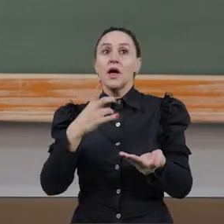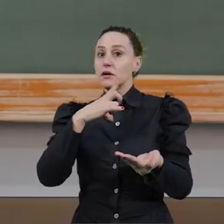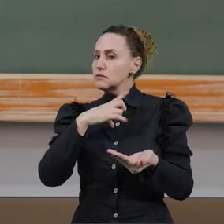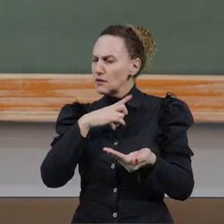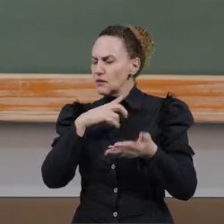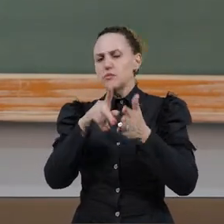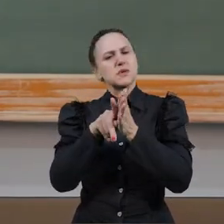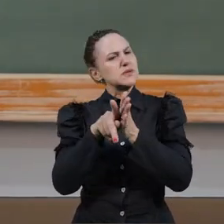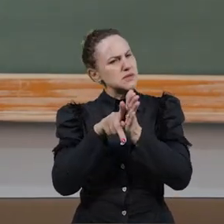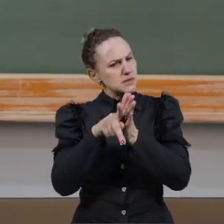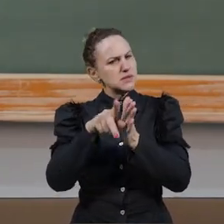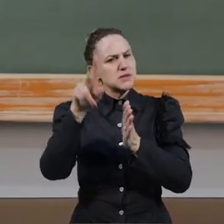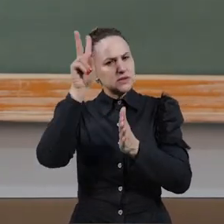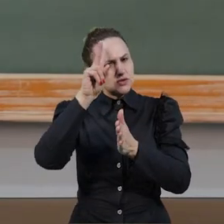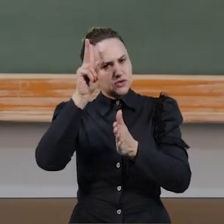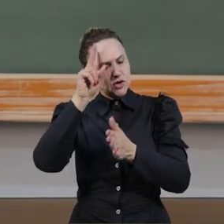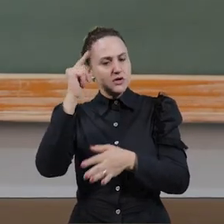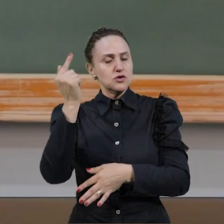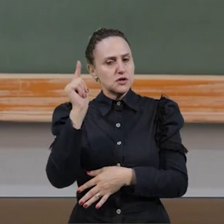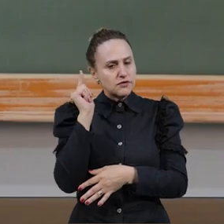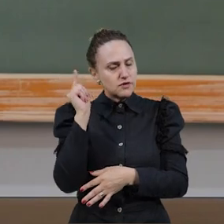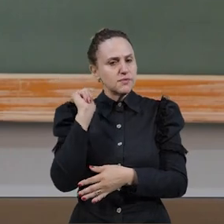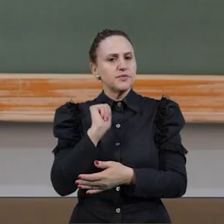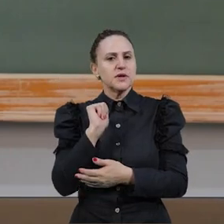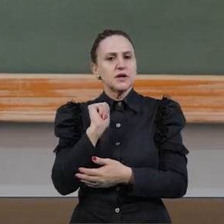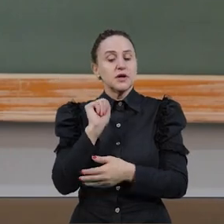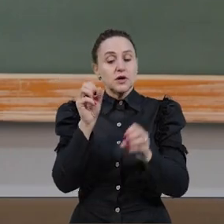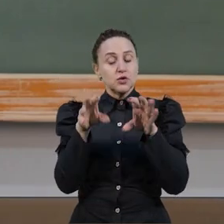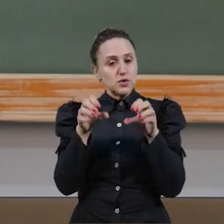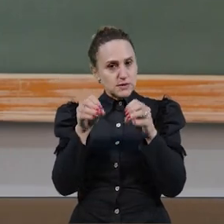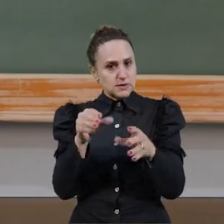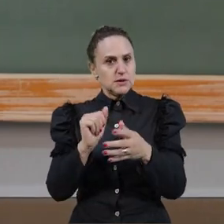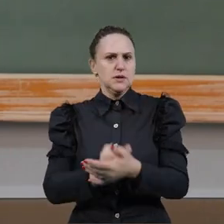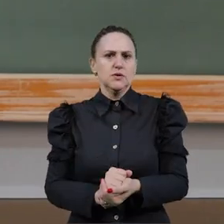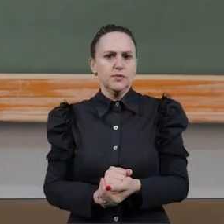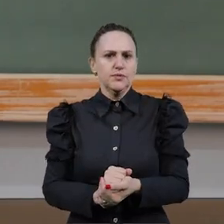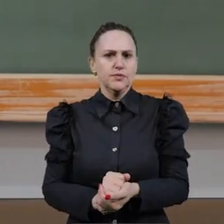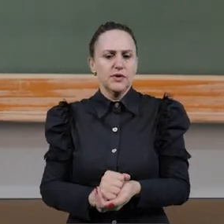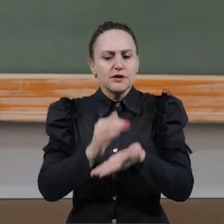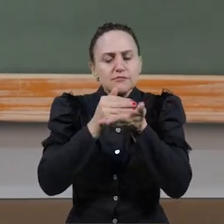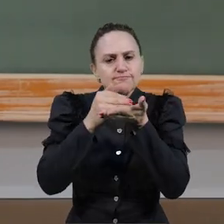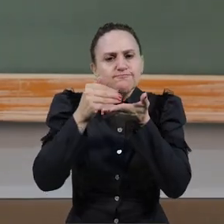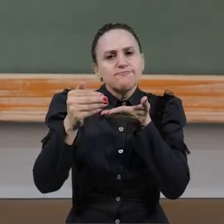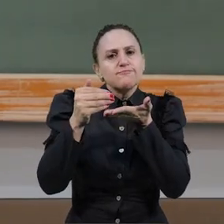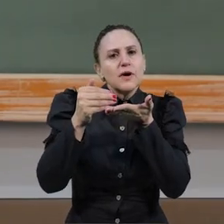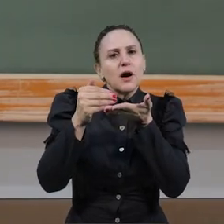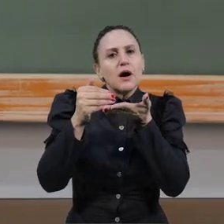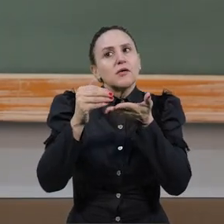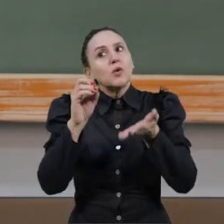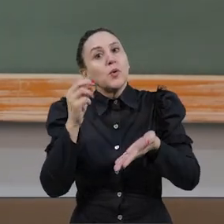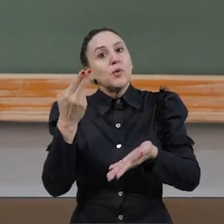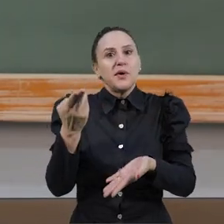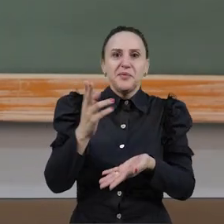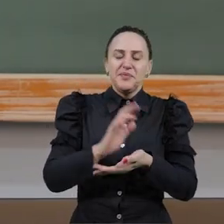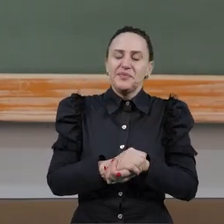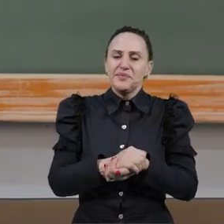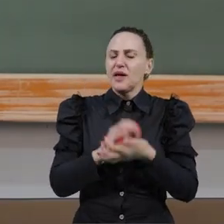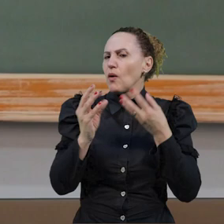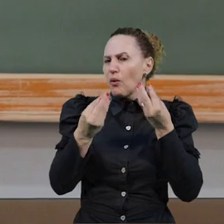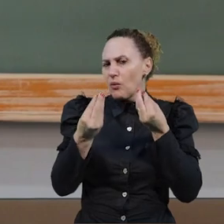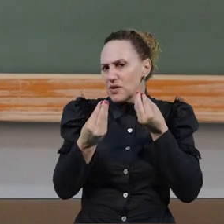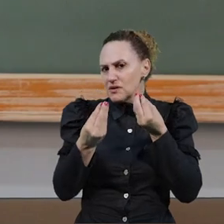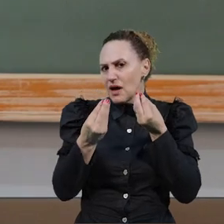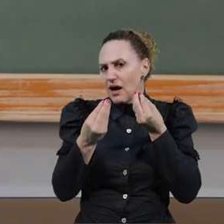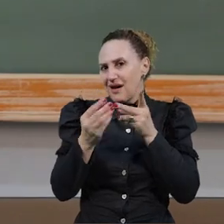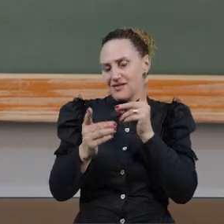pesquisas na área da história e da geografia, do ensino de história e geografia nos anos iniciais ou não? Como está essa